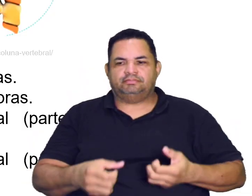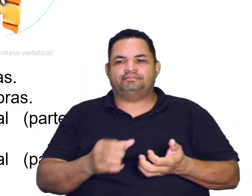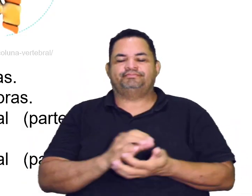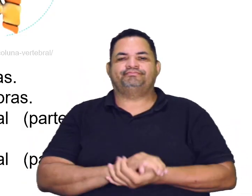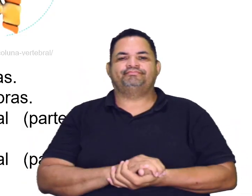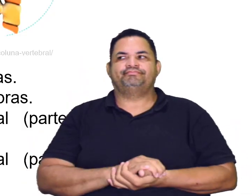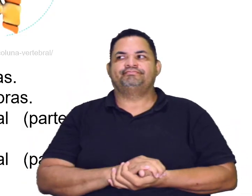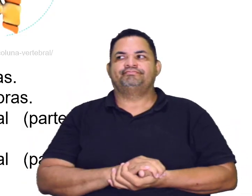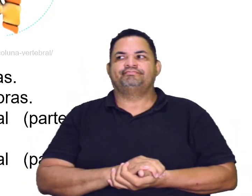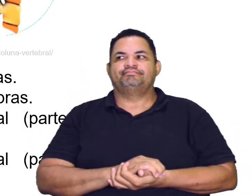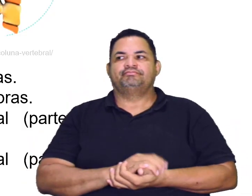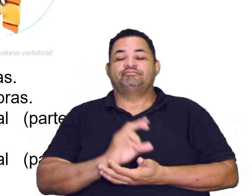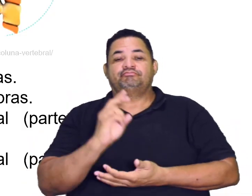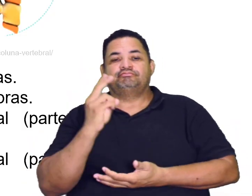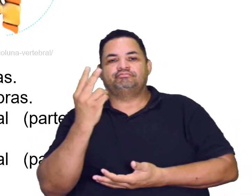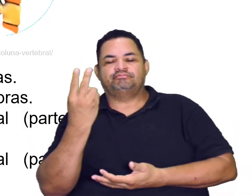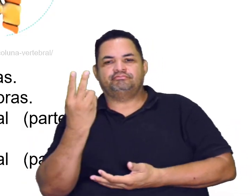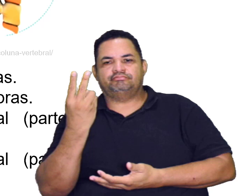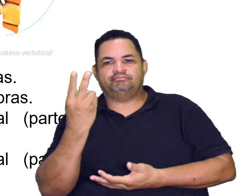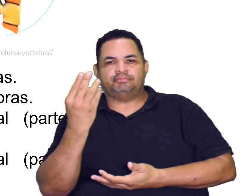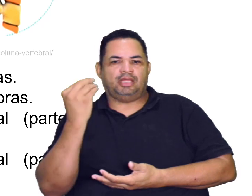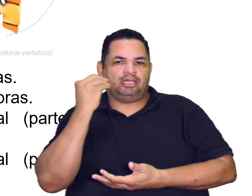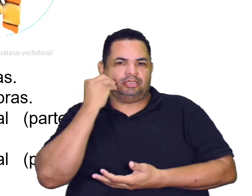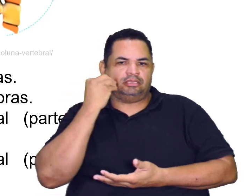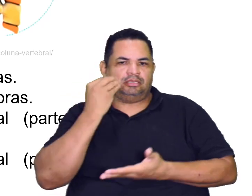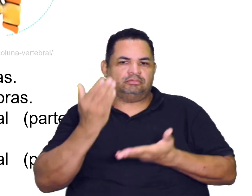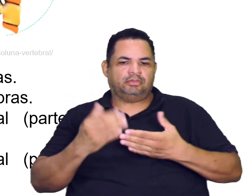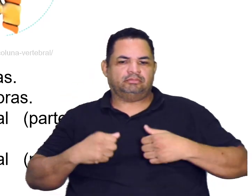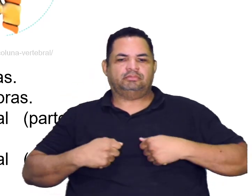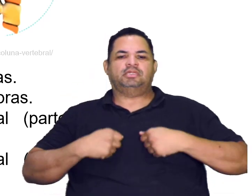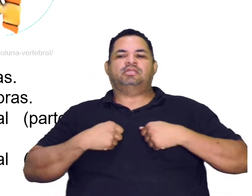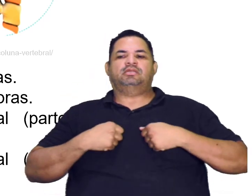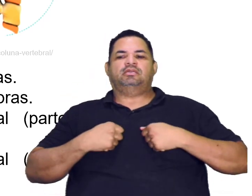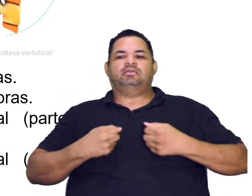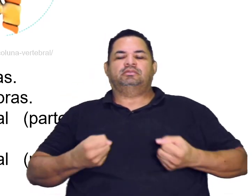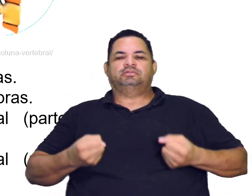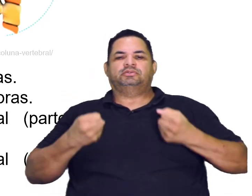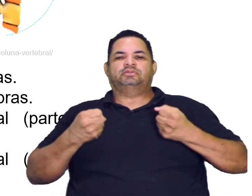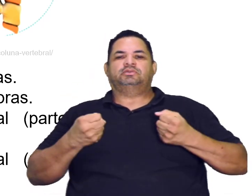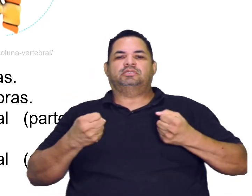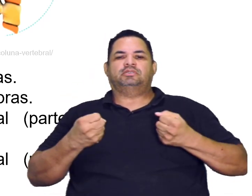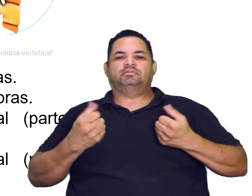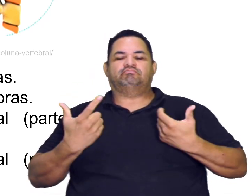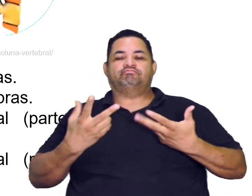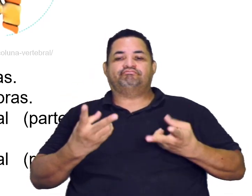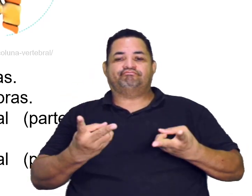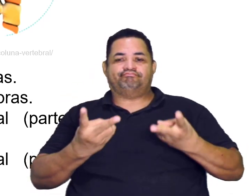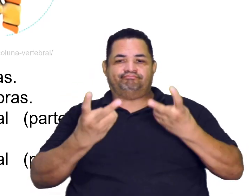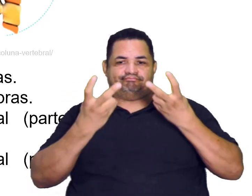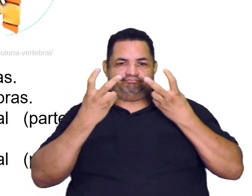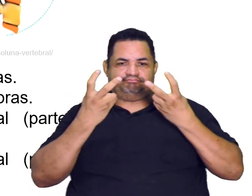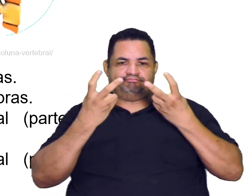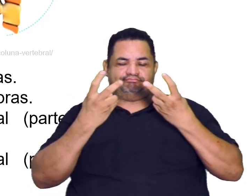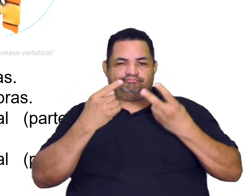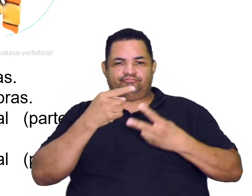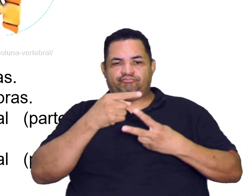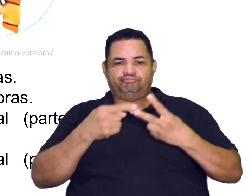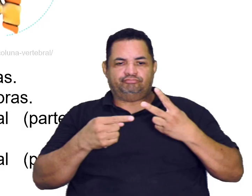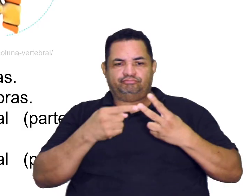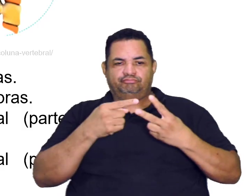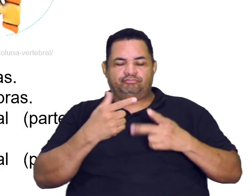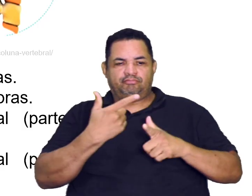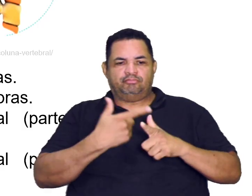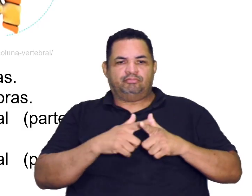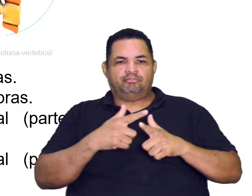frente, certo? Ou tentar compensar e jogar para trás. E aí a gente percebe aí duas